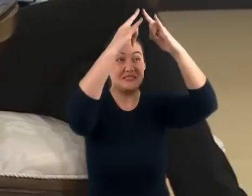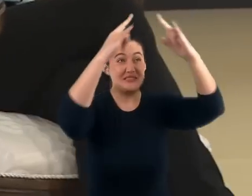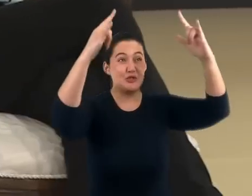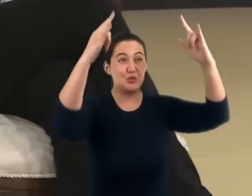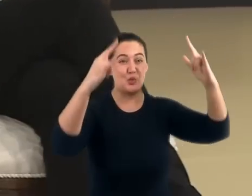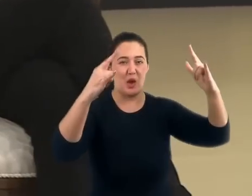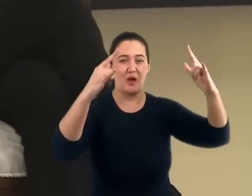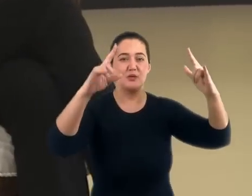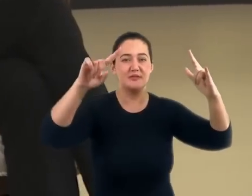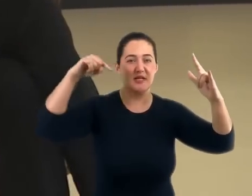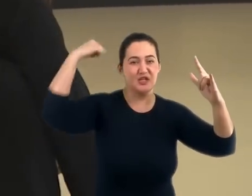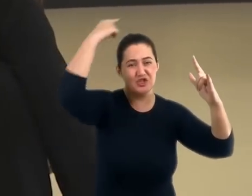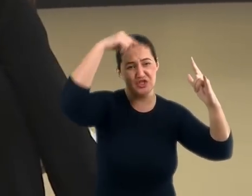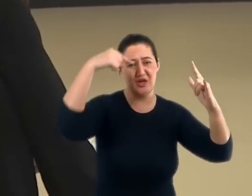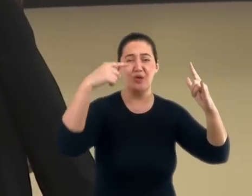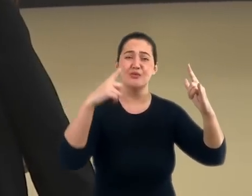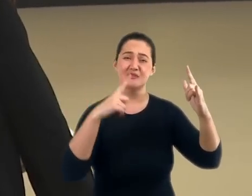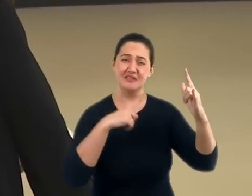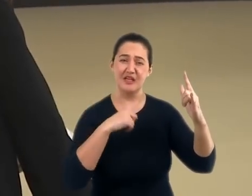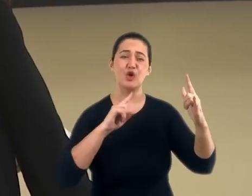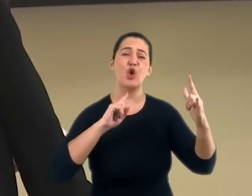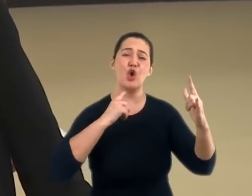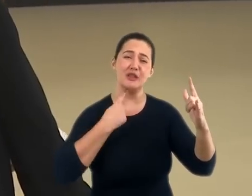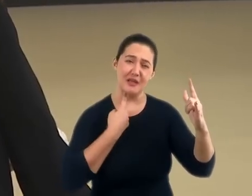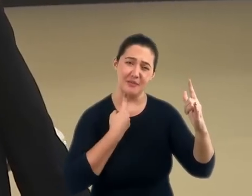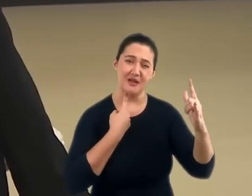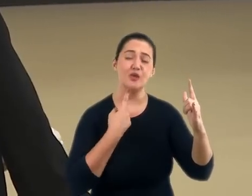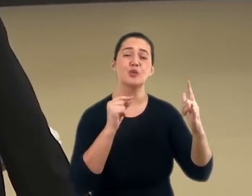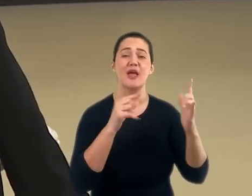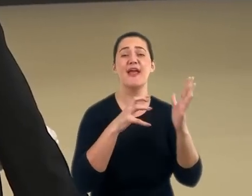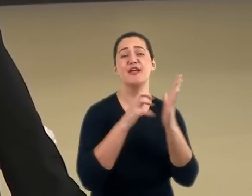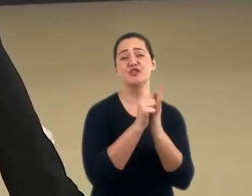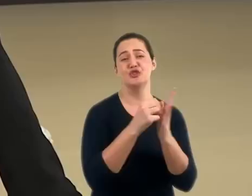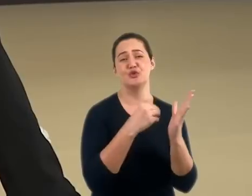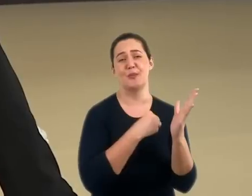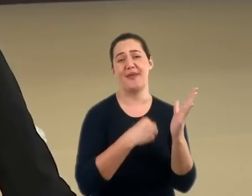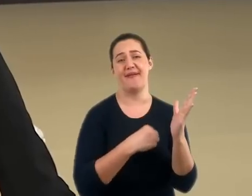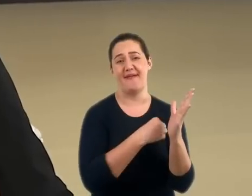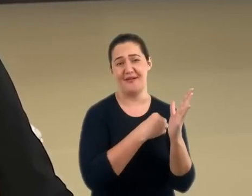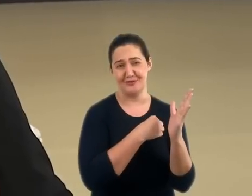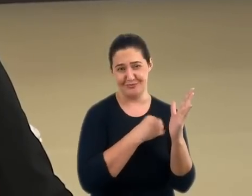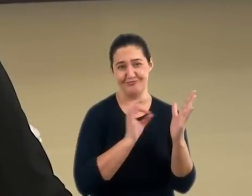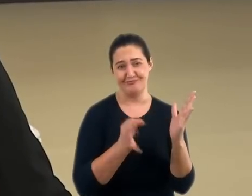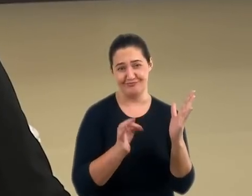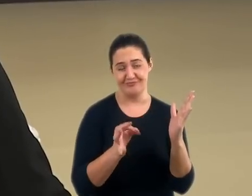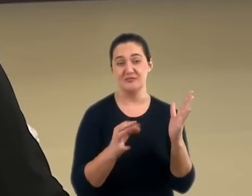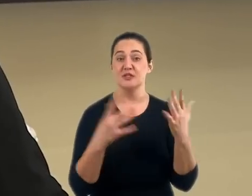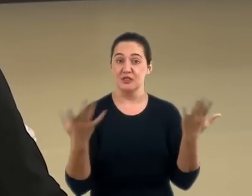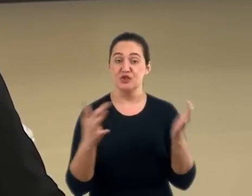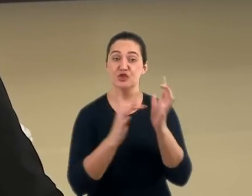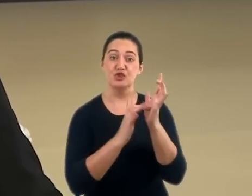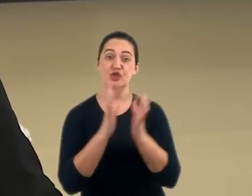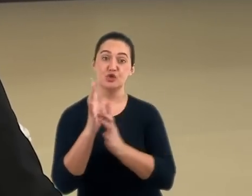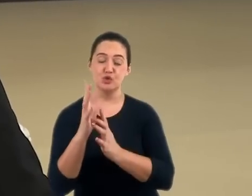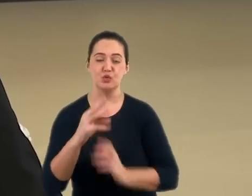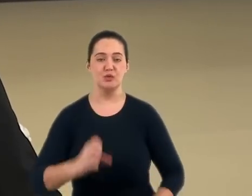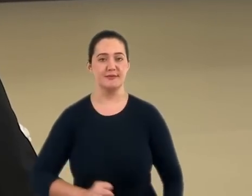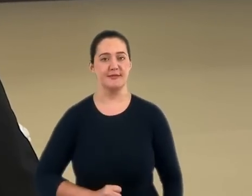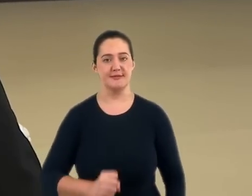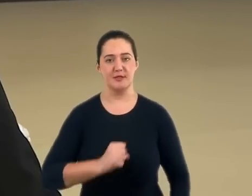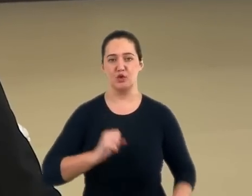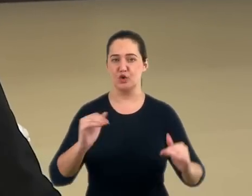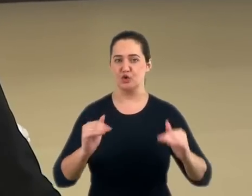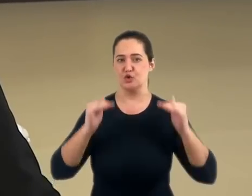está contaminado com o registro dos nossos pecados. Aí Jesus, nosso sumo sacerdote, entra no lugar santíssimo